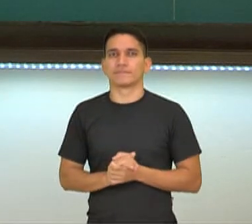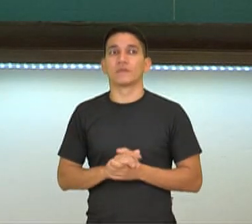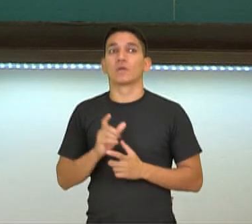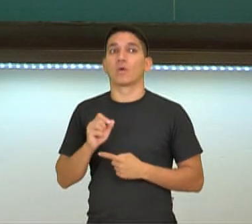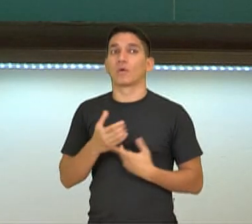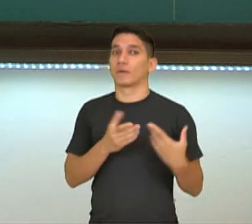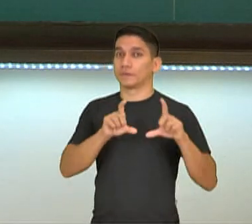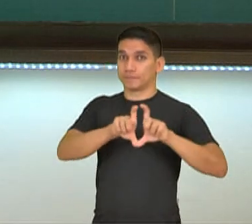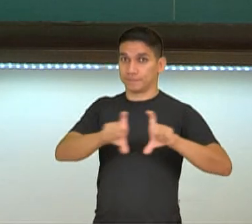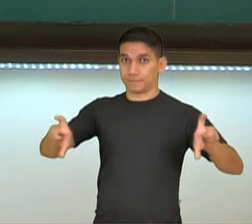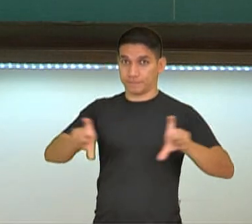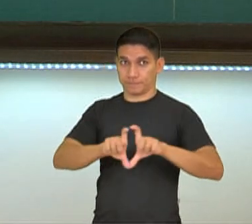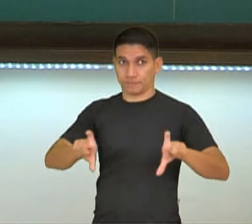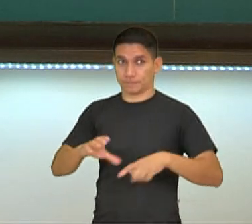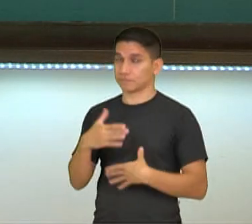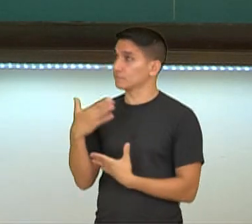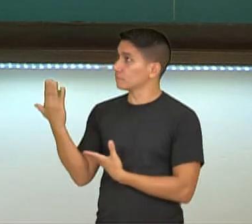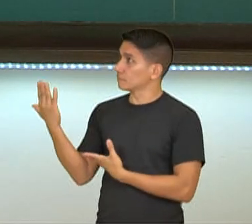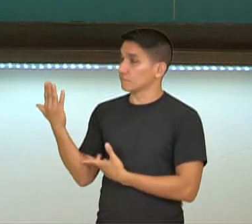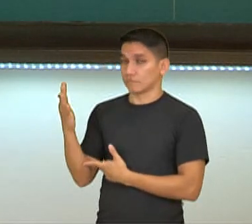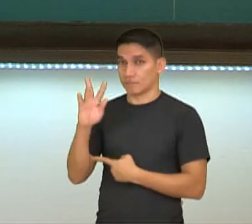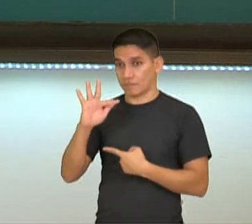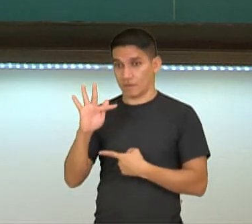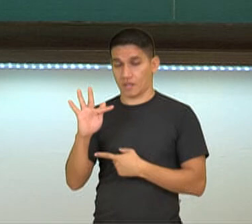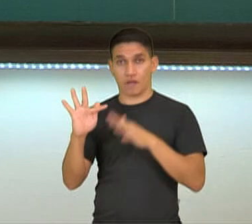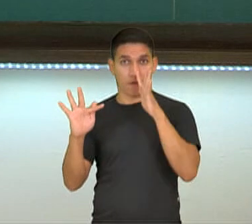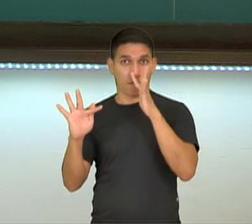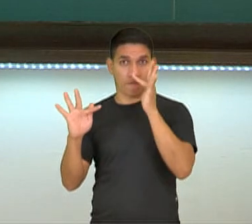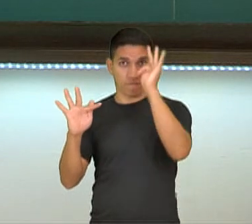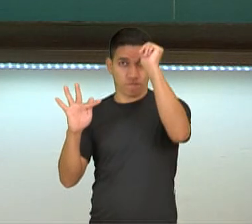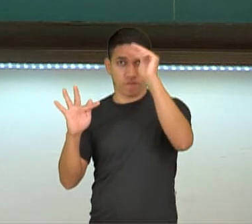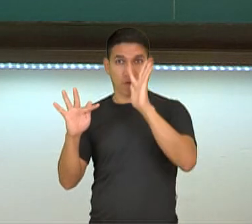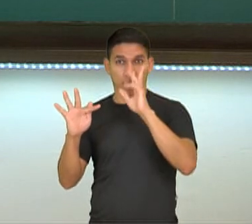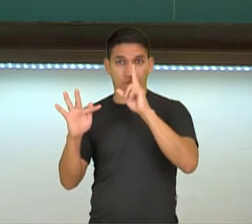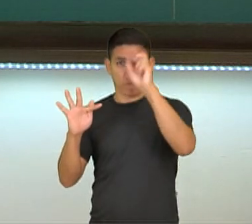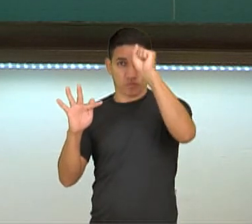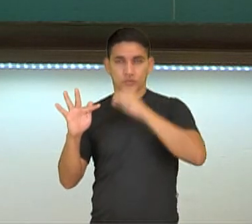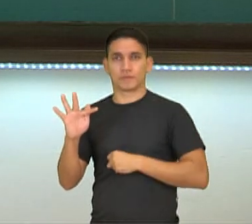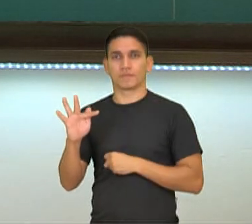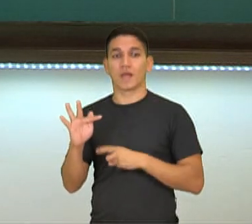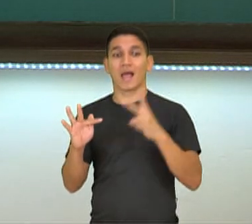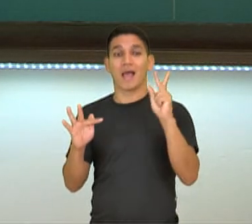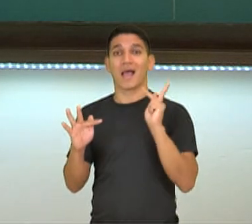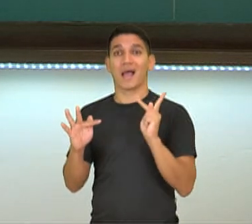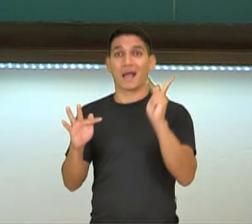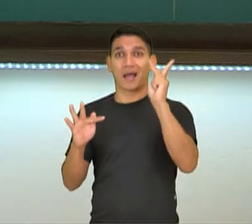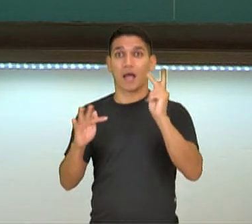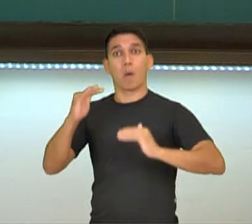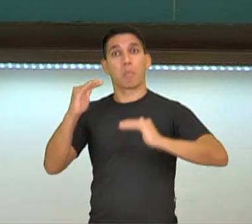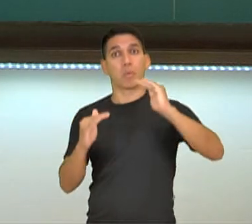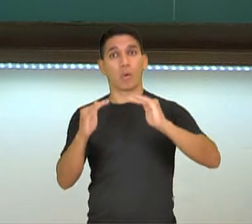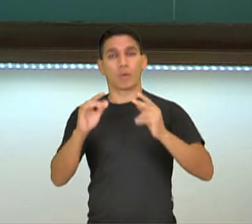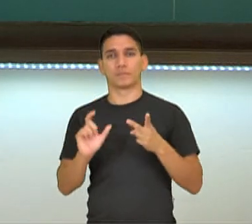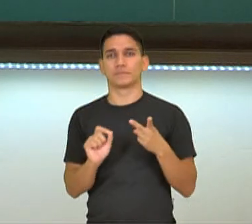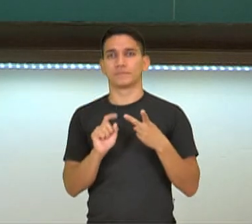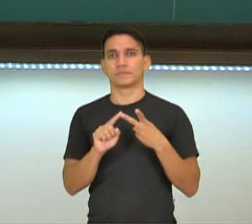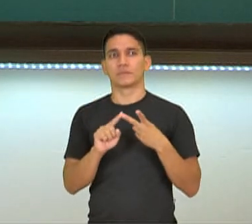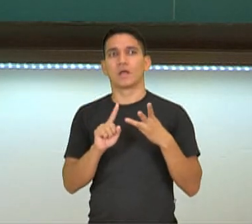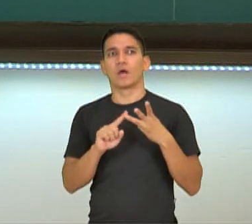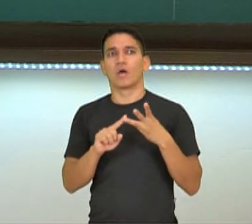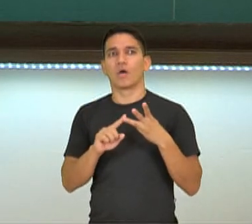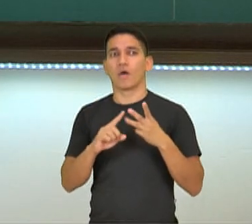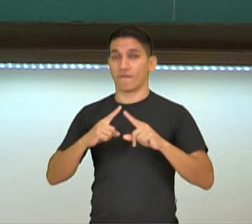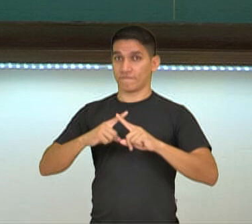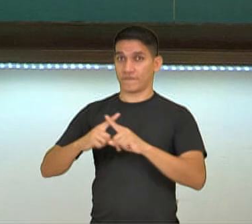Vezes, né? Então a força é proporcional, né? K de proporção, ao produto das cargas, ao valor dessas